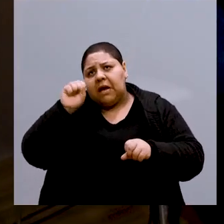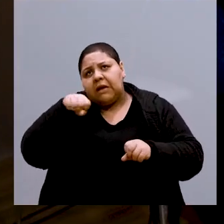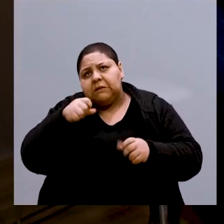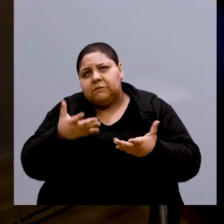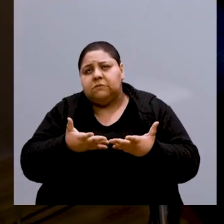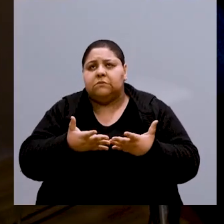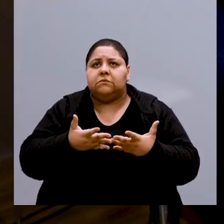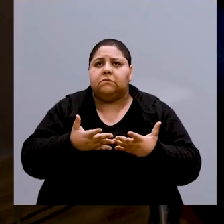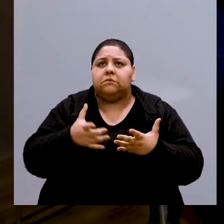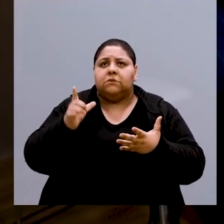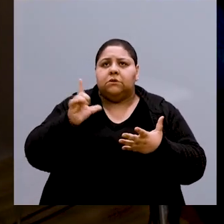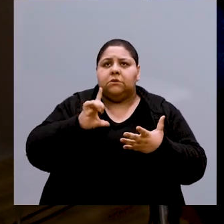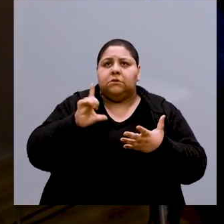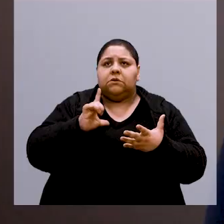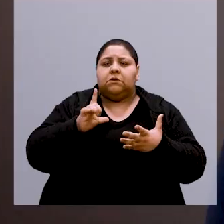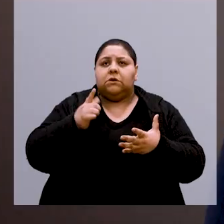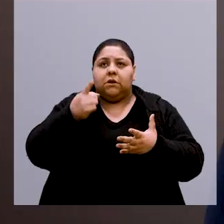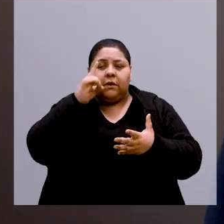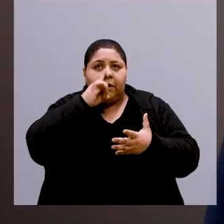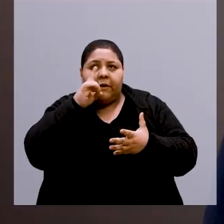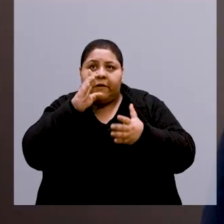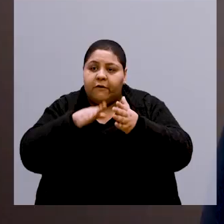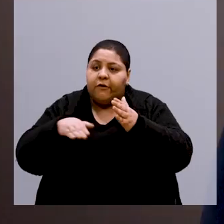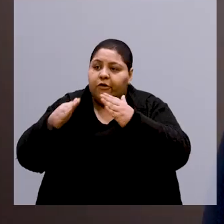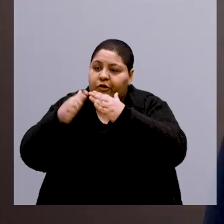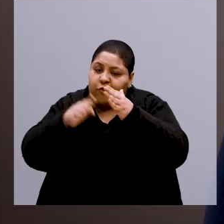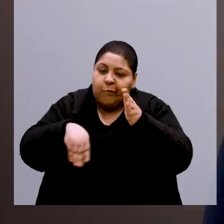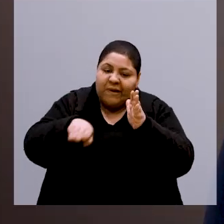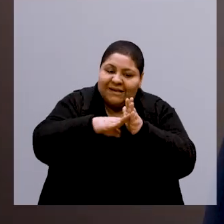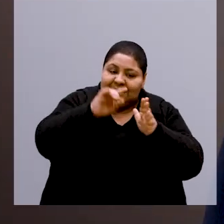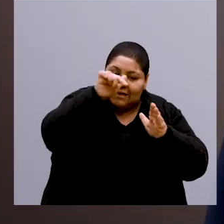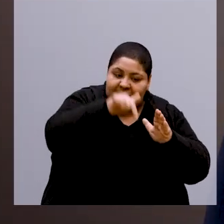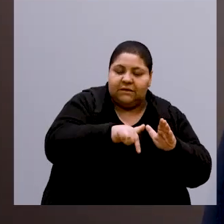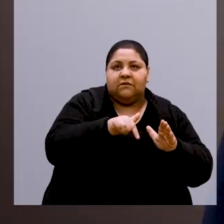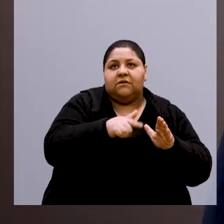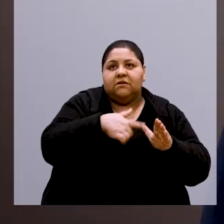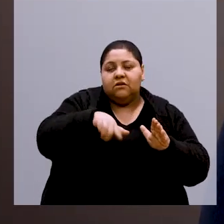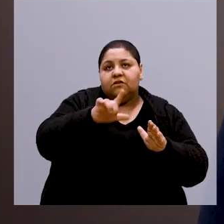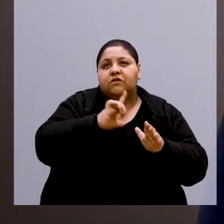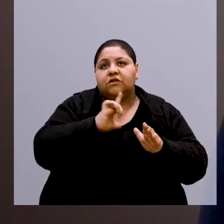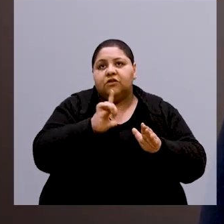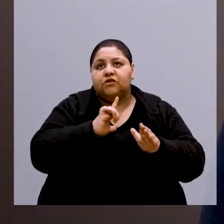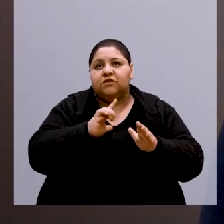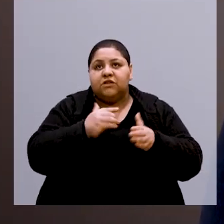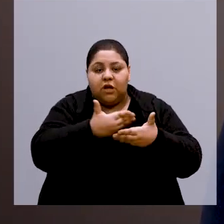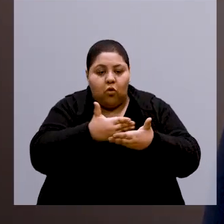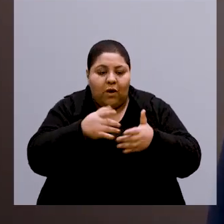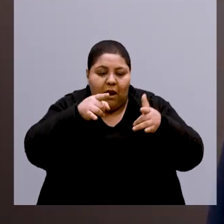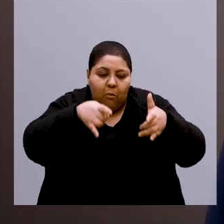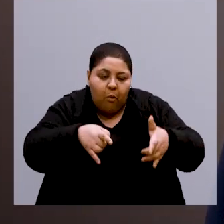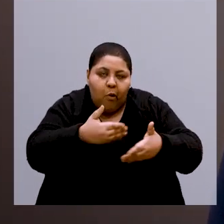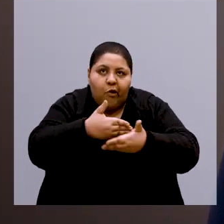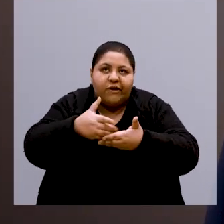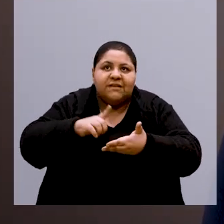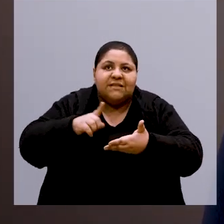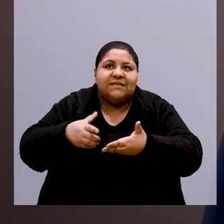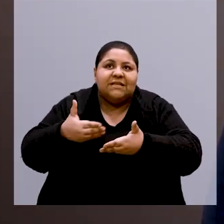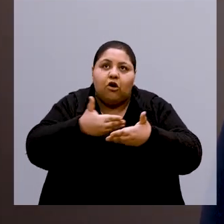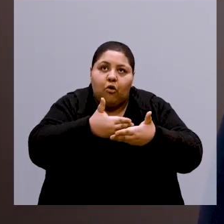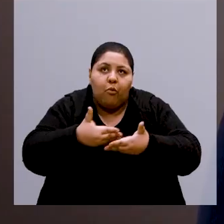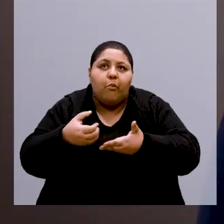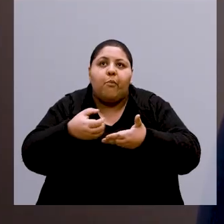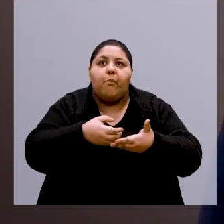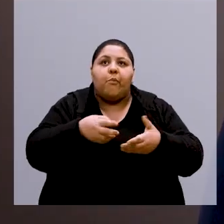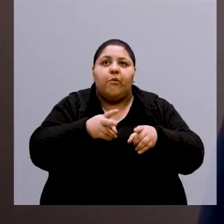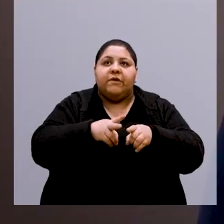essa extração, mesmo a mãe vindo externamente, que é essa mãe que vem de casa para o banco de leite, a gente tem um bercinho para caso ela quiser trazer o